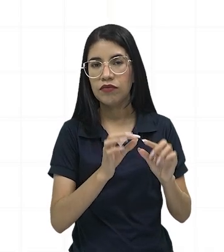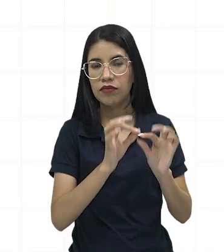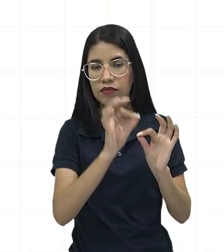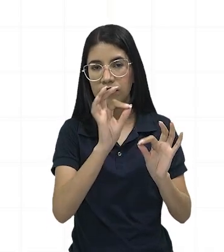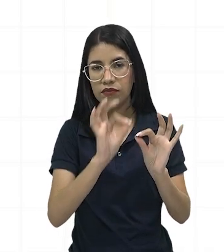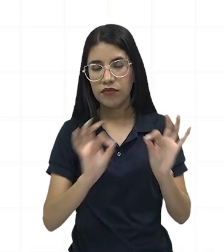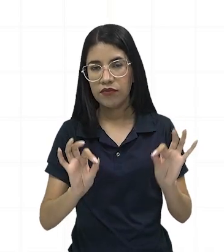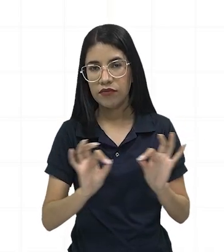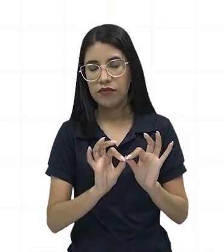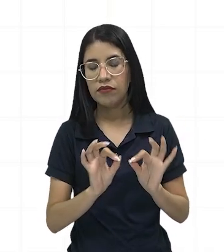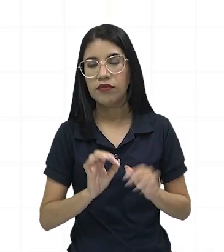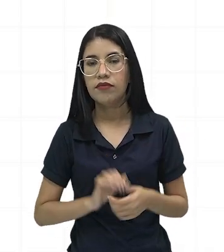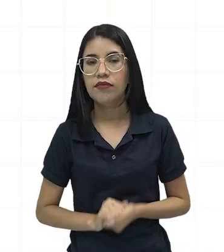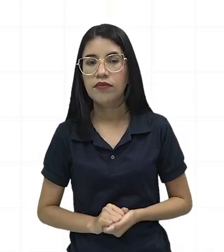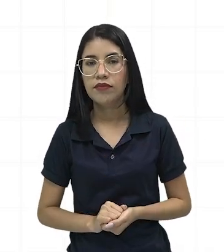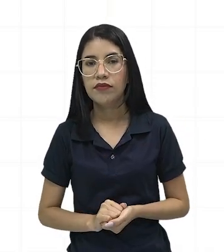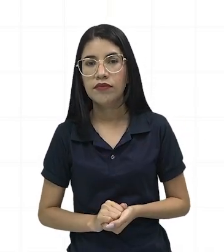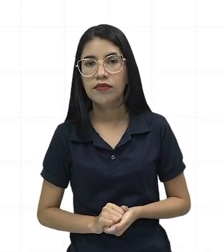diferentes.